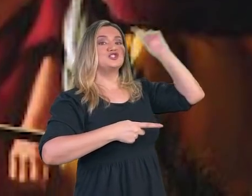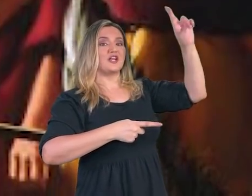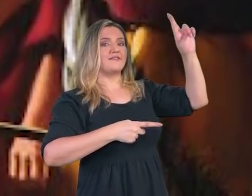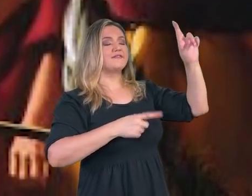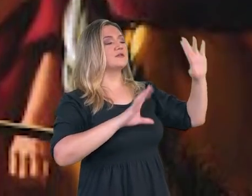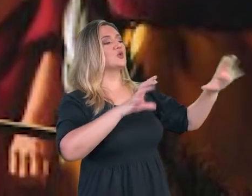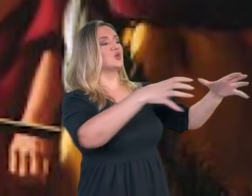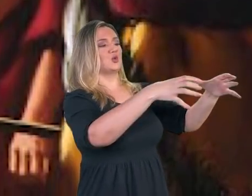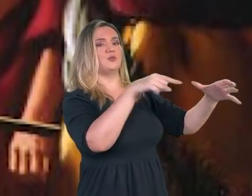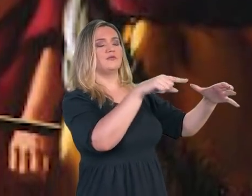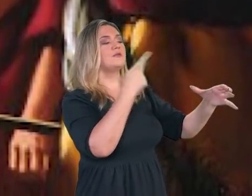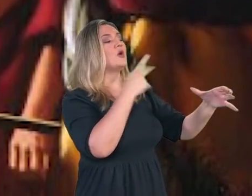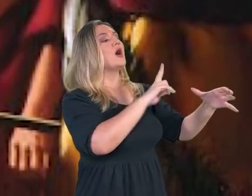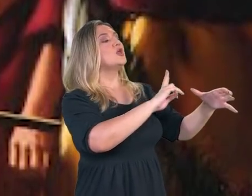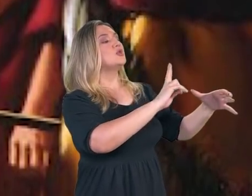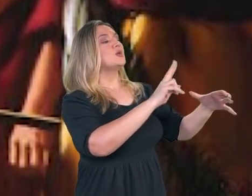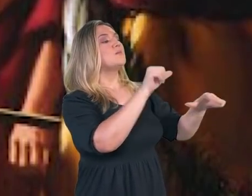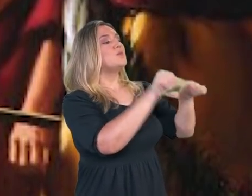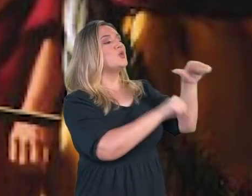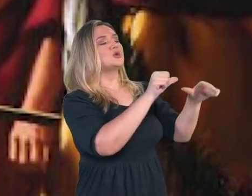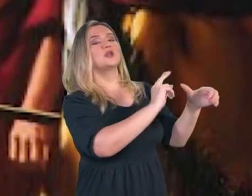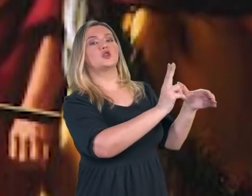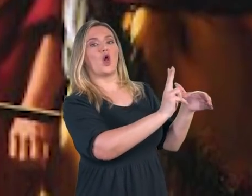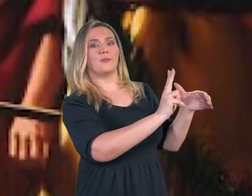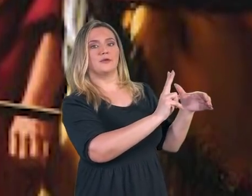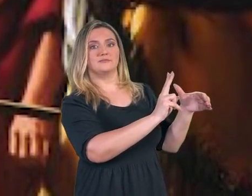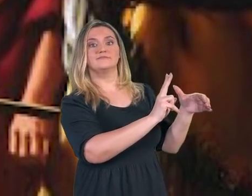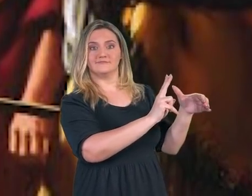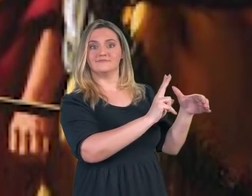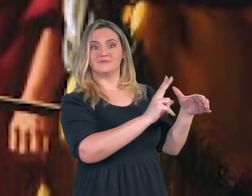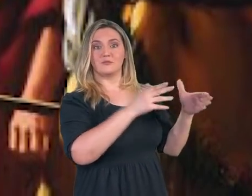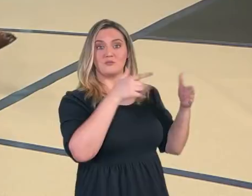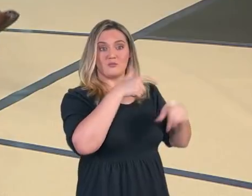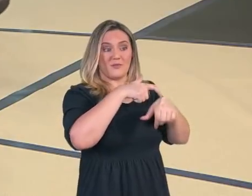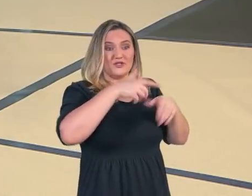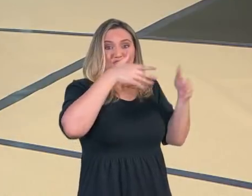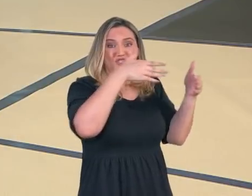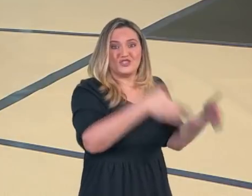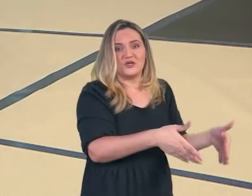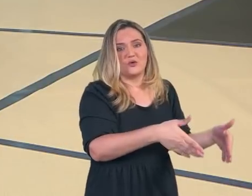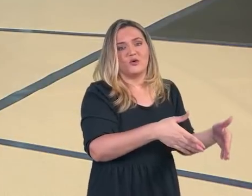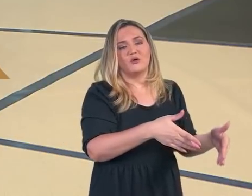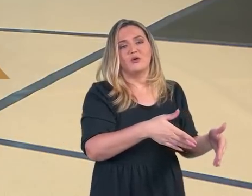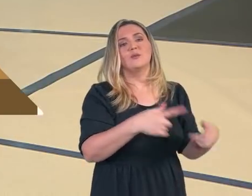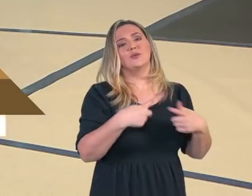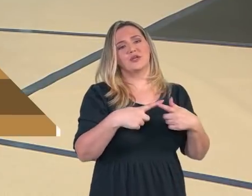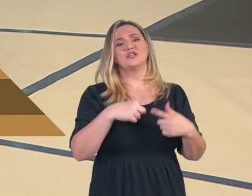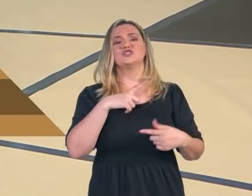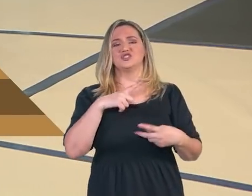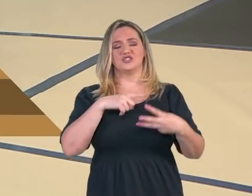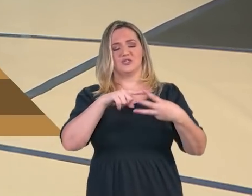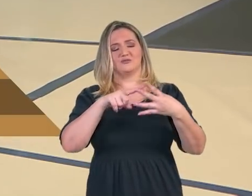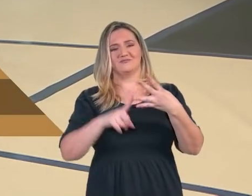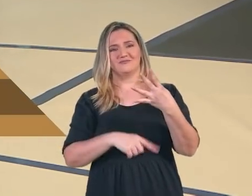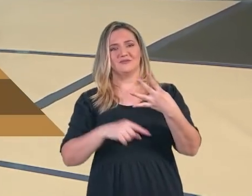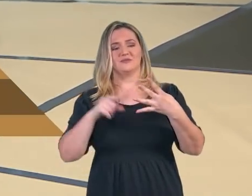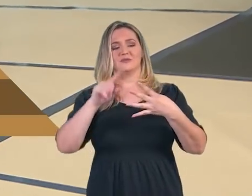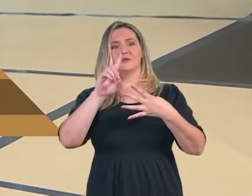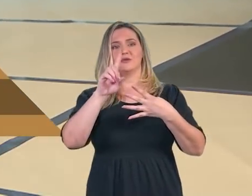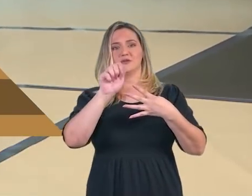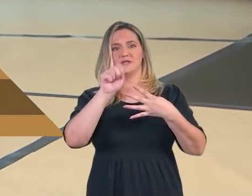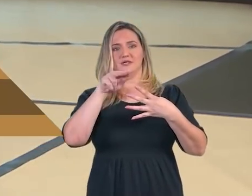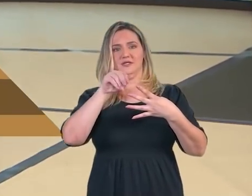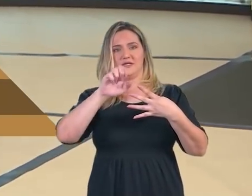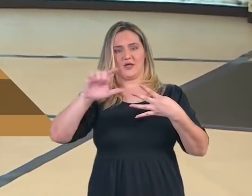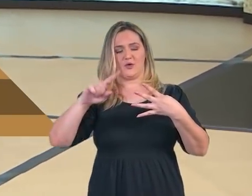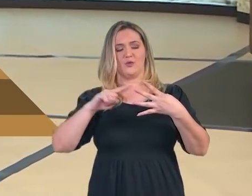e seus companheiros, assim que eles chegaram à corte do rei da Babilônia. Eles, originalmente, de acordo com a Bíblia, chamavam-se